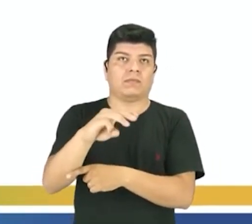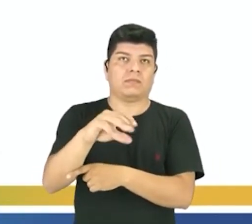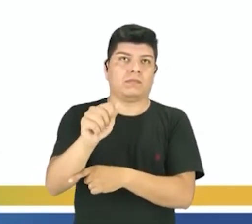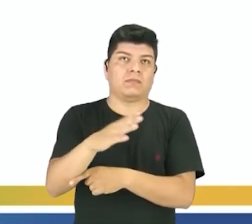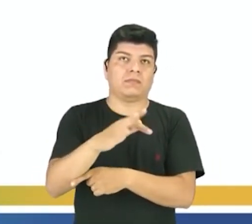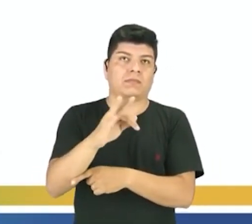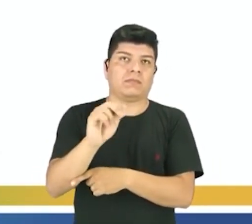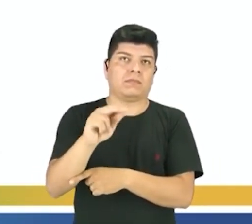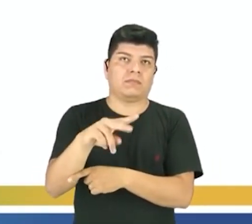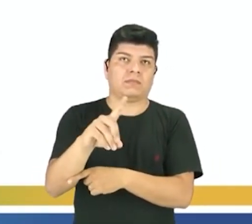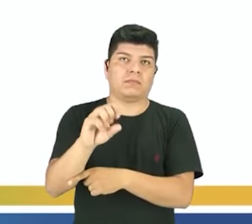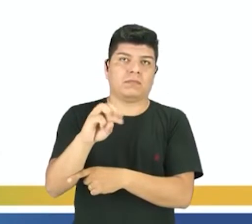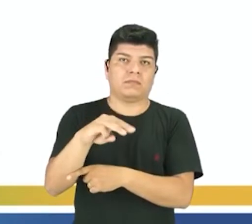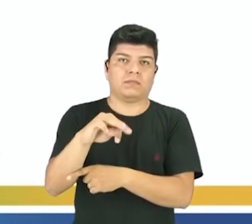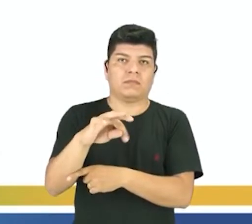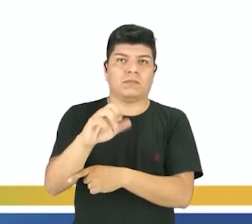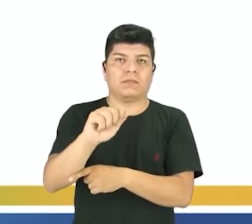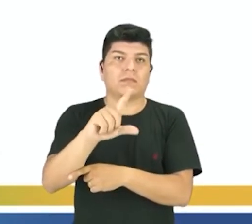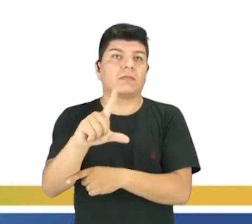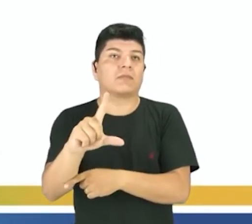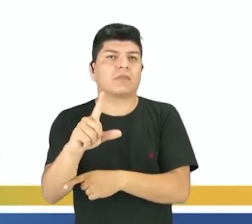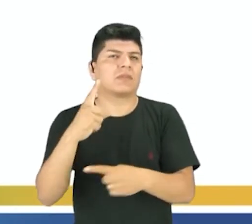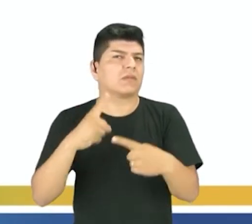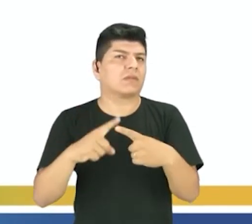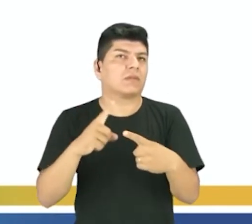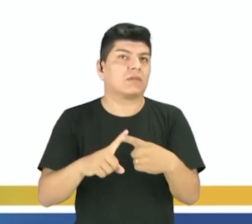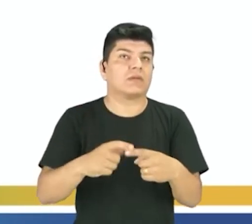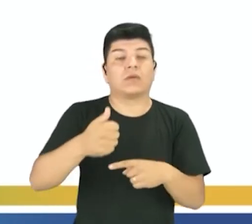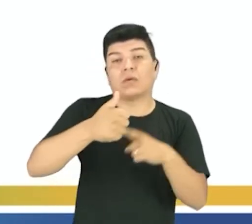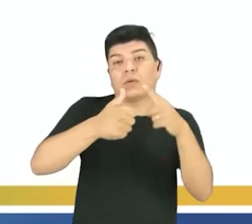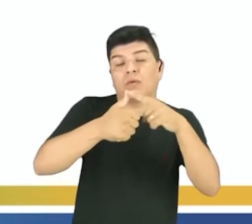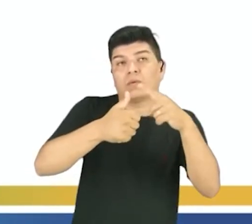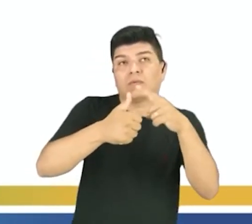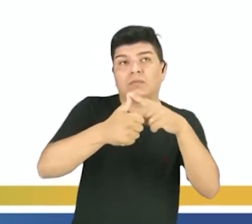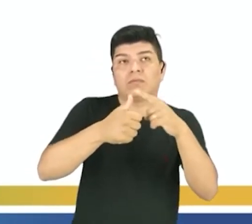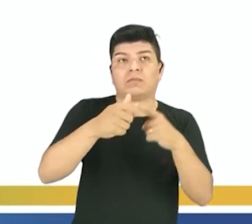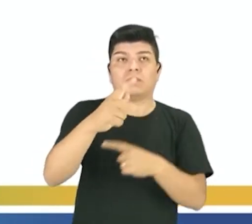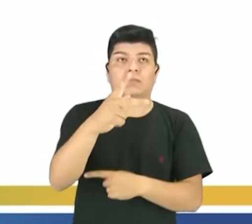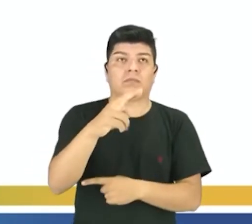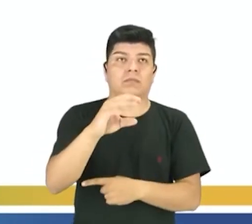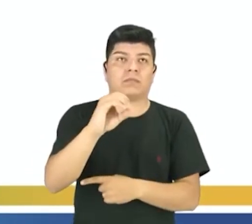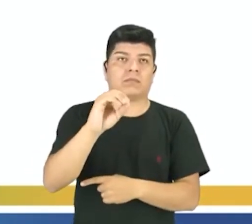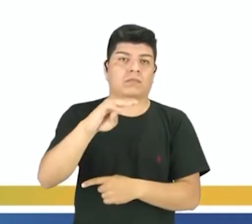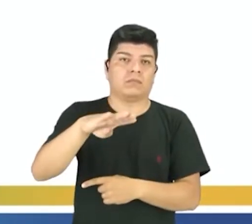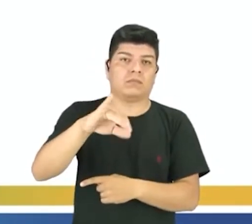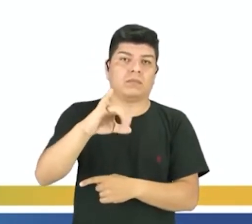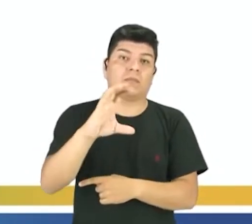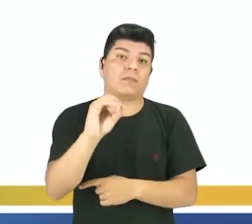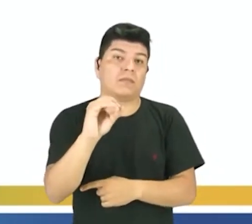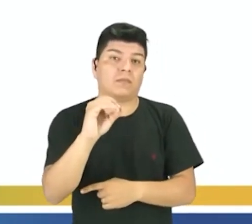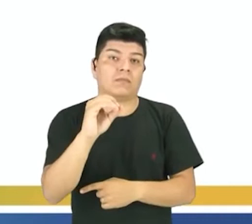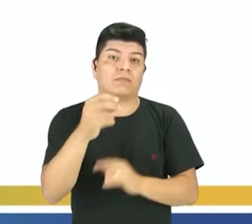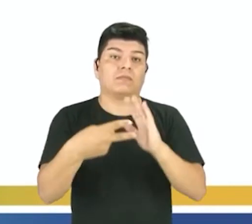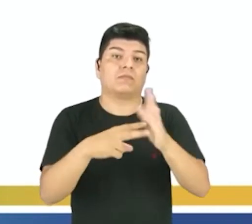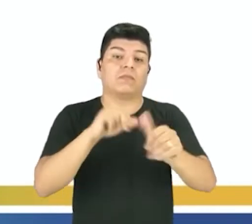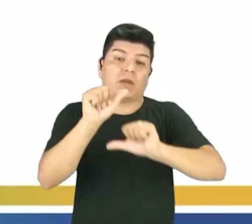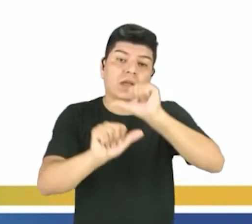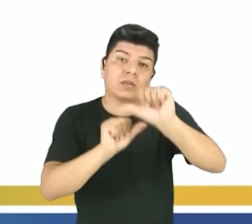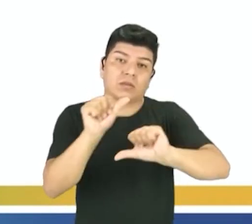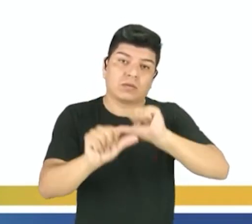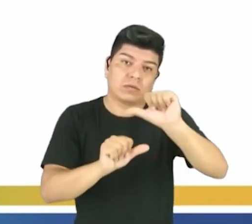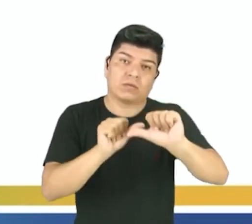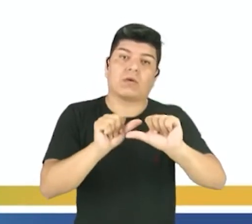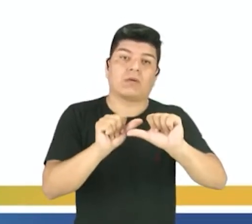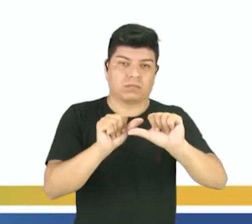vai... Por que procâmbio, professor? Justamente pela troca. Olha só, o procâmbio, ele vai, ora,